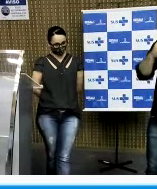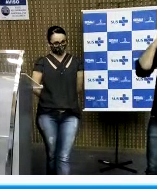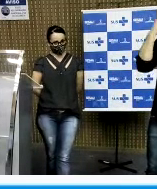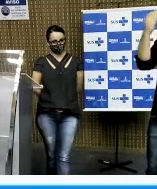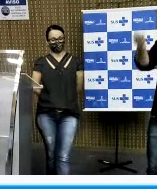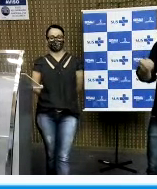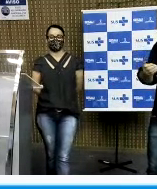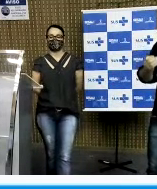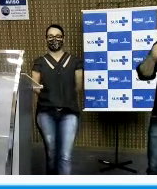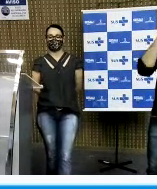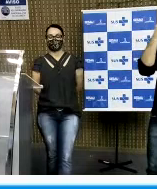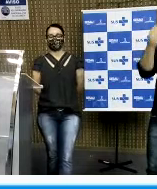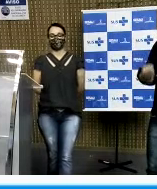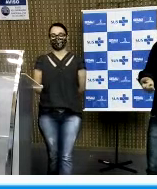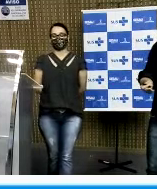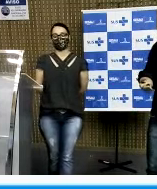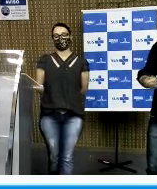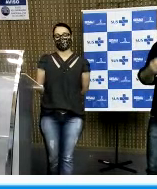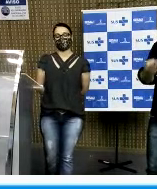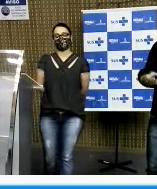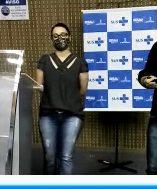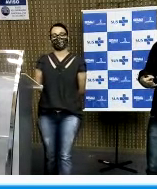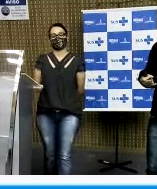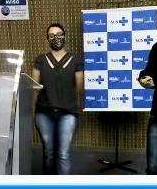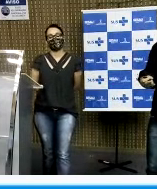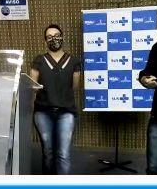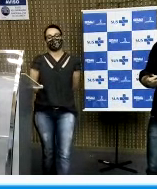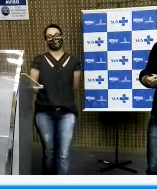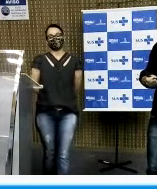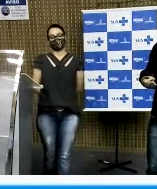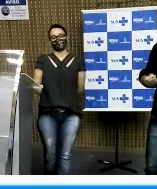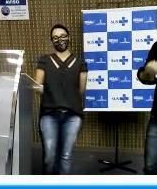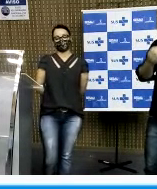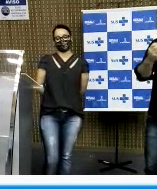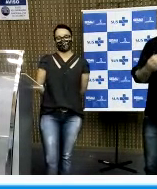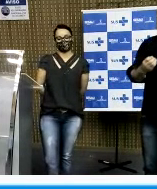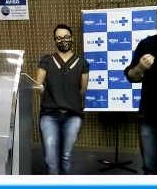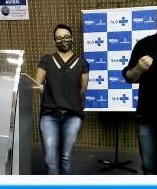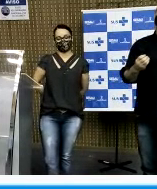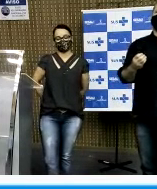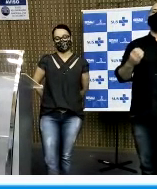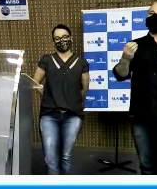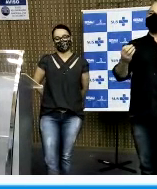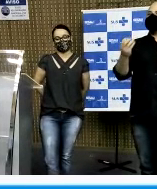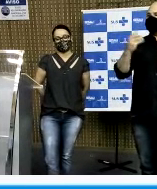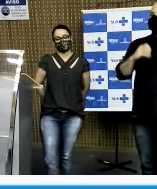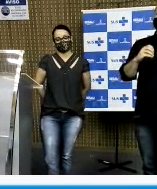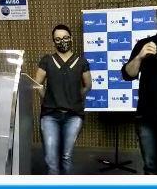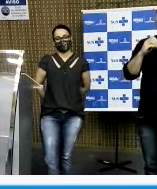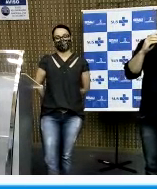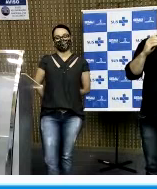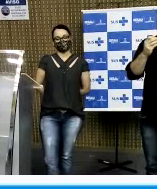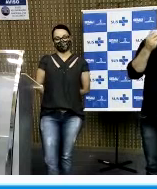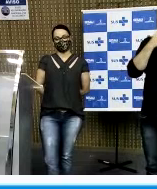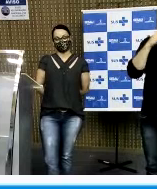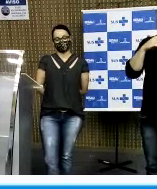baixa, apesar do serviço excelente, serviço maravilhoso, de forma gratuita que o Hospital de Amor oferece, a procura estava baixa. Então, assim, sentamos